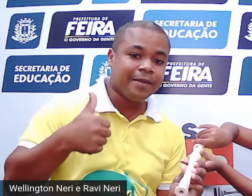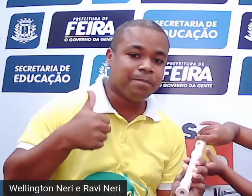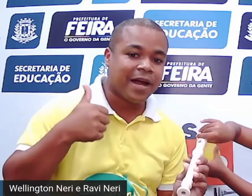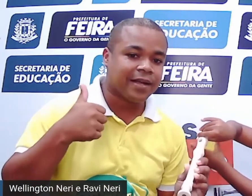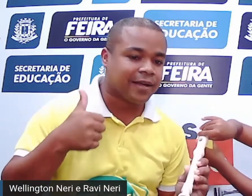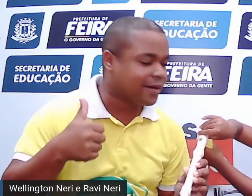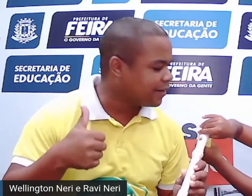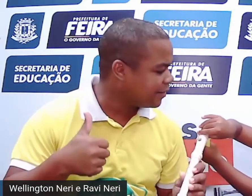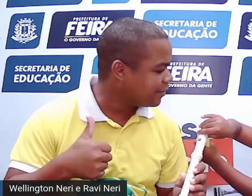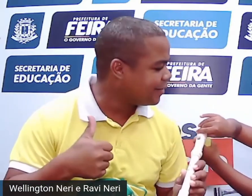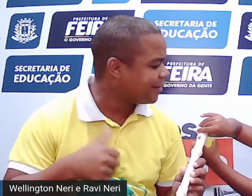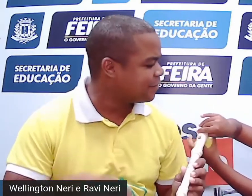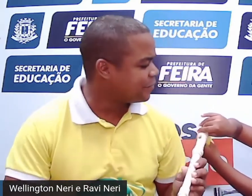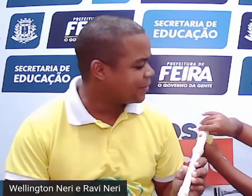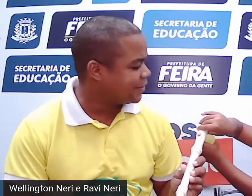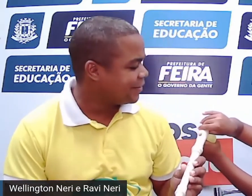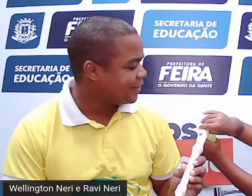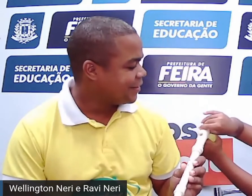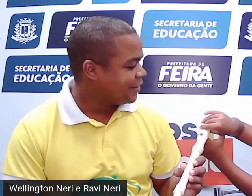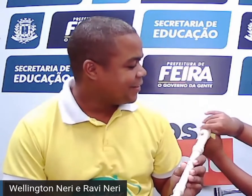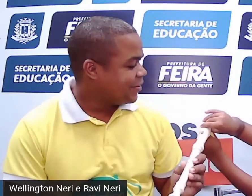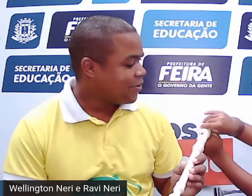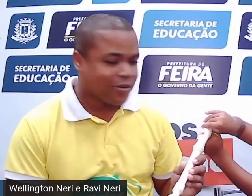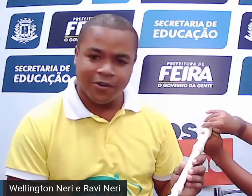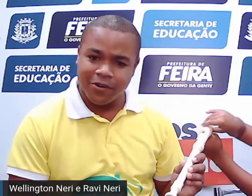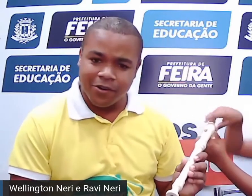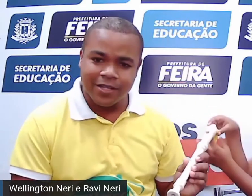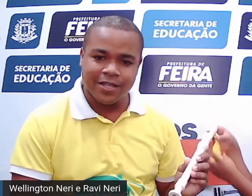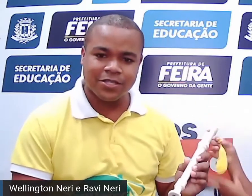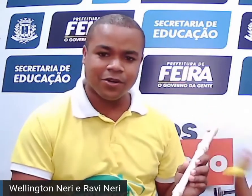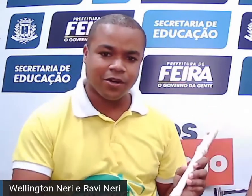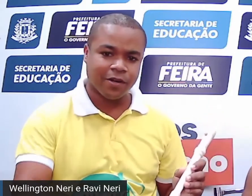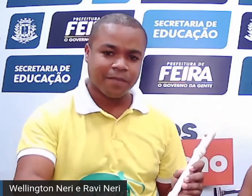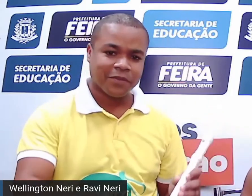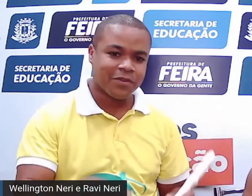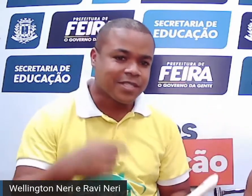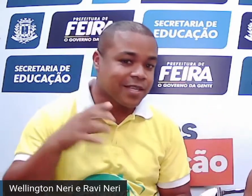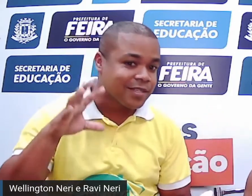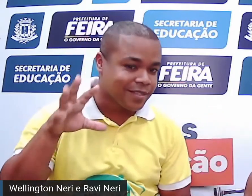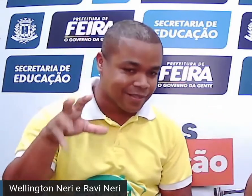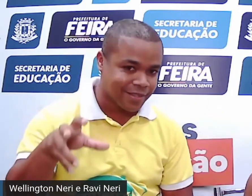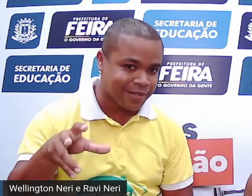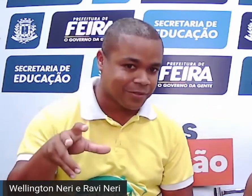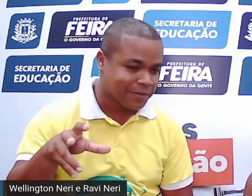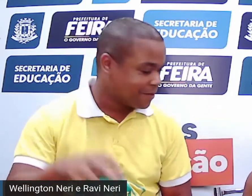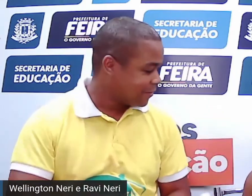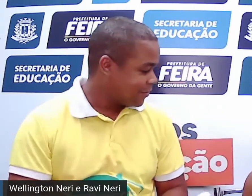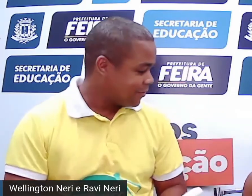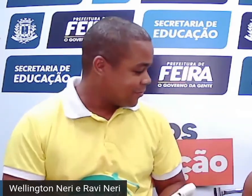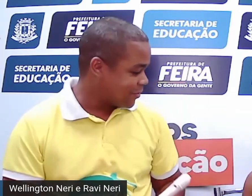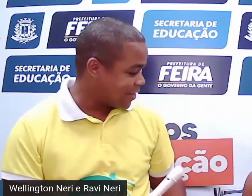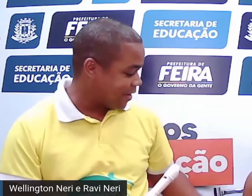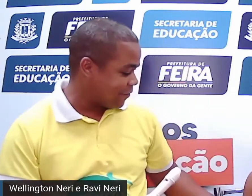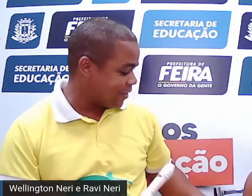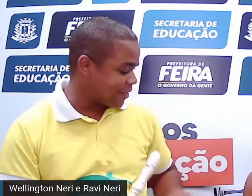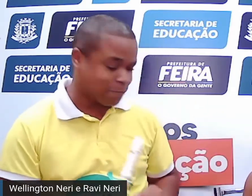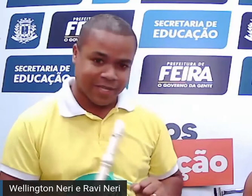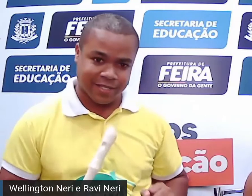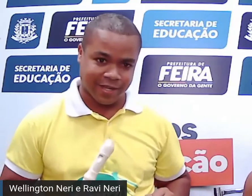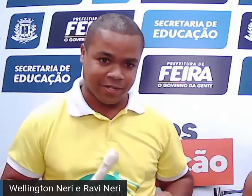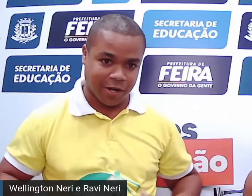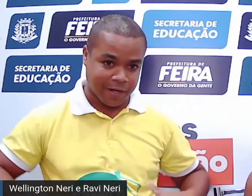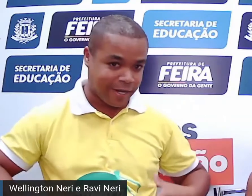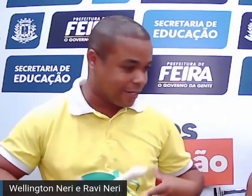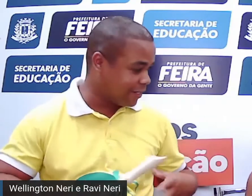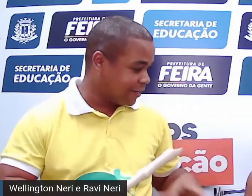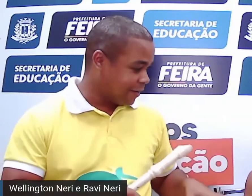Que bacana, Vi. Olha só. Vocês entenderam o que Ravi quis passar